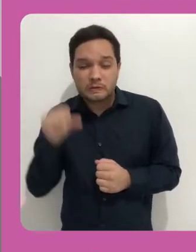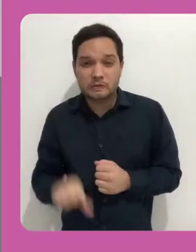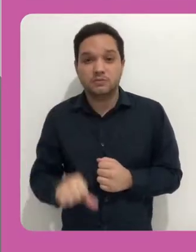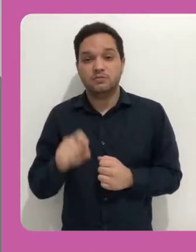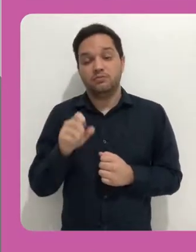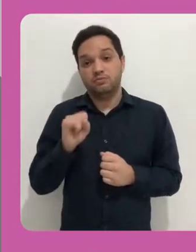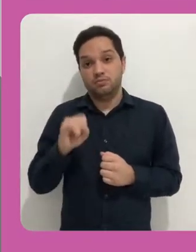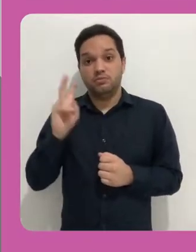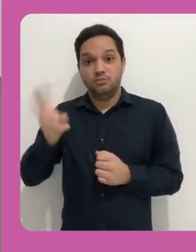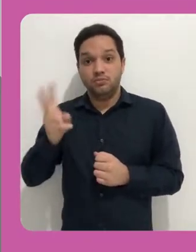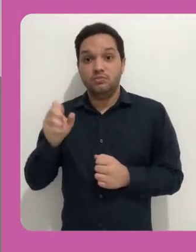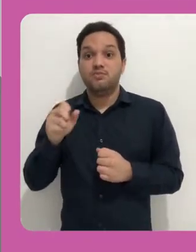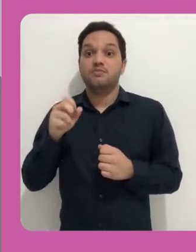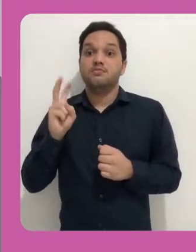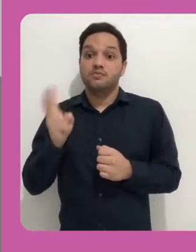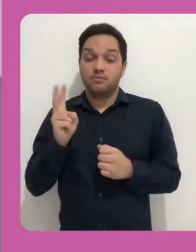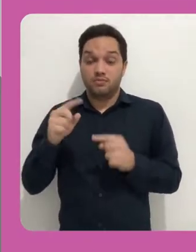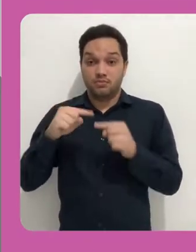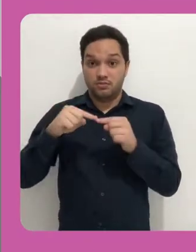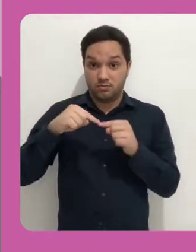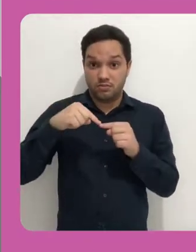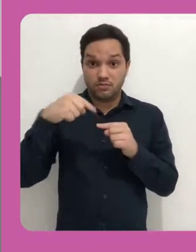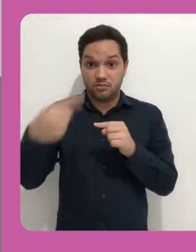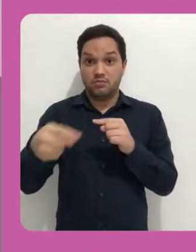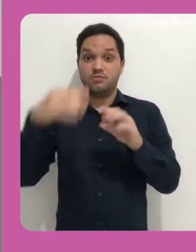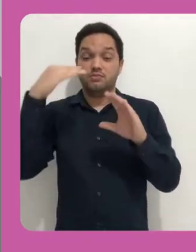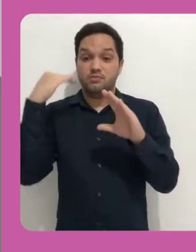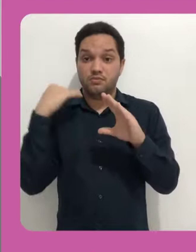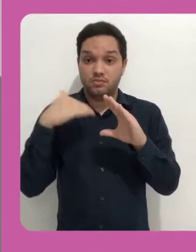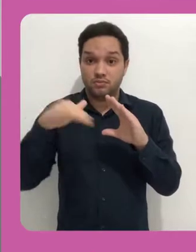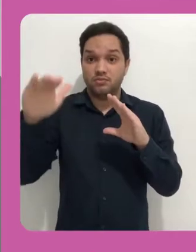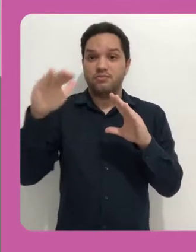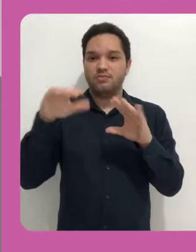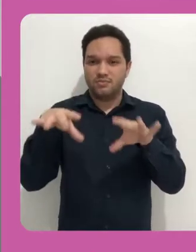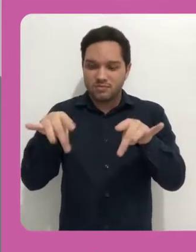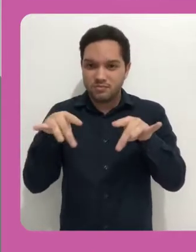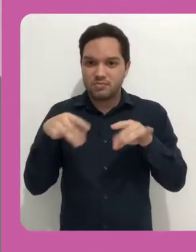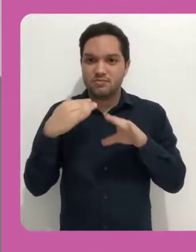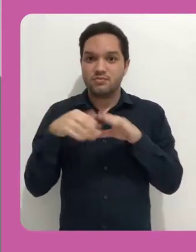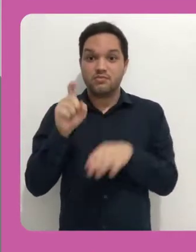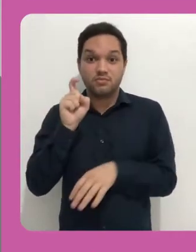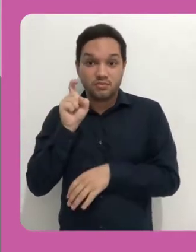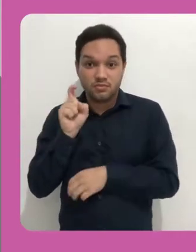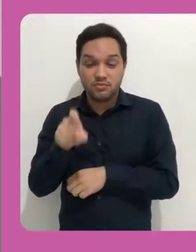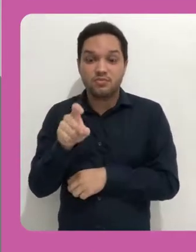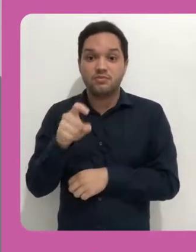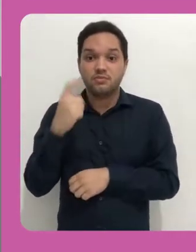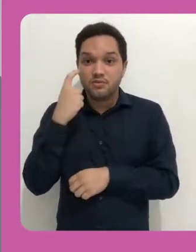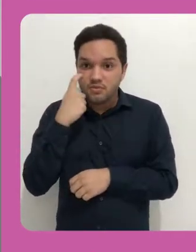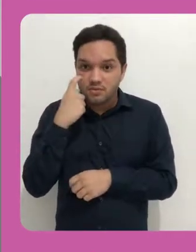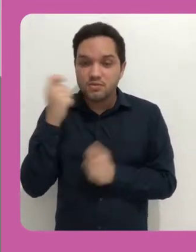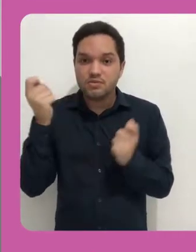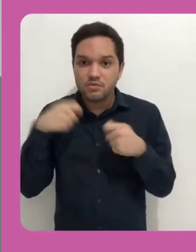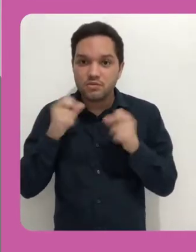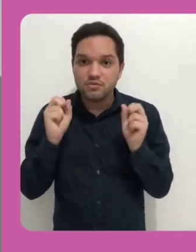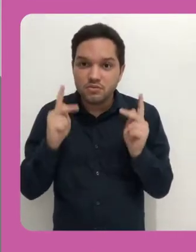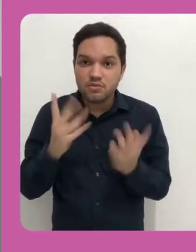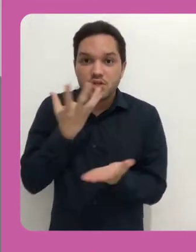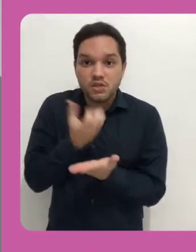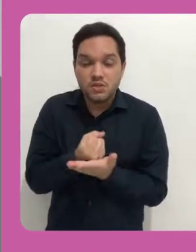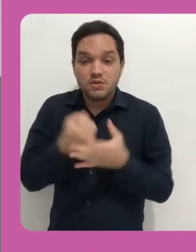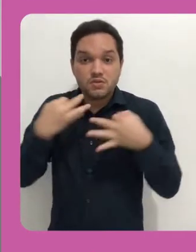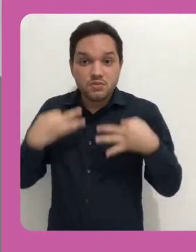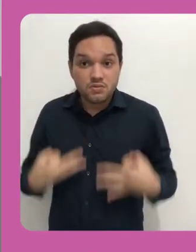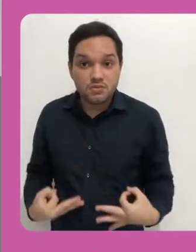vocês enviarem o arquivo, cliquem nele para ver se ele faz o download, para ver se ele está